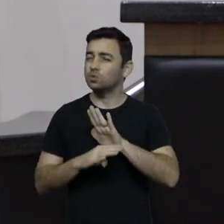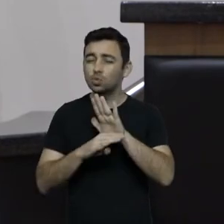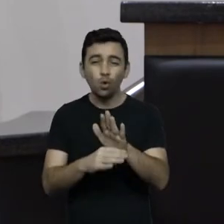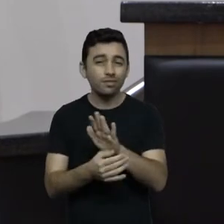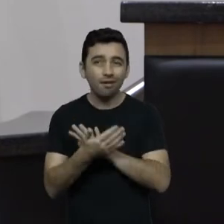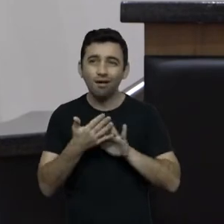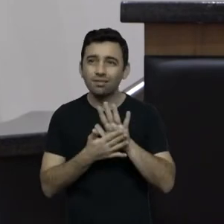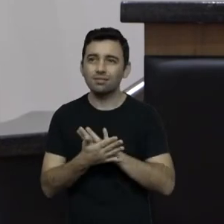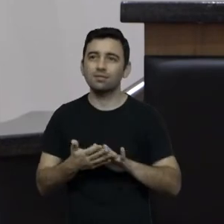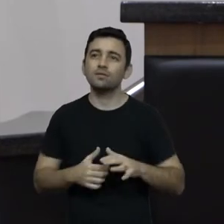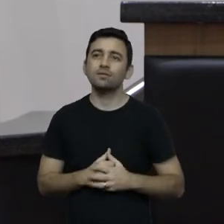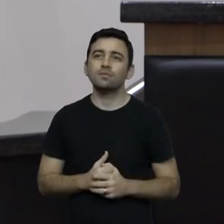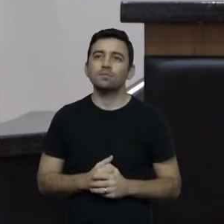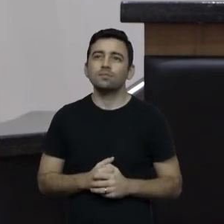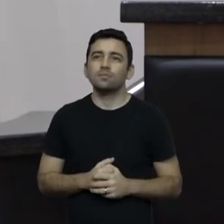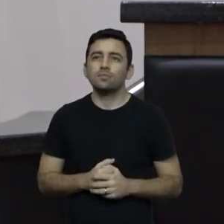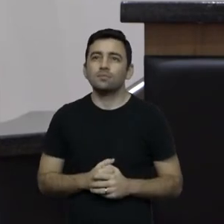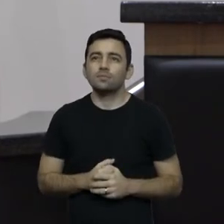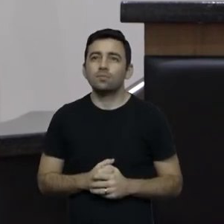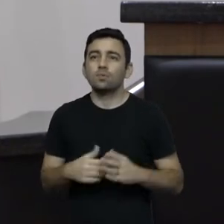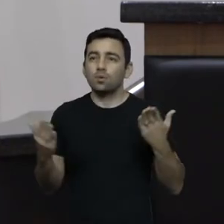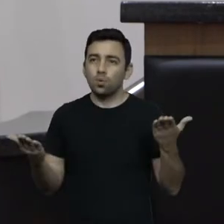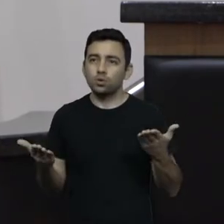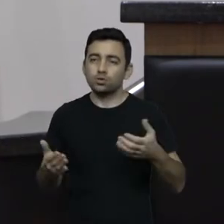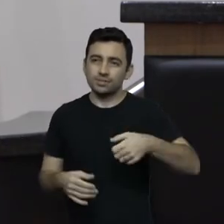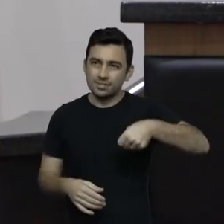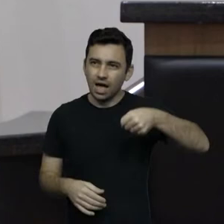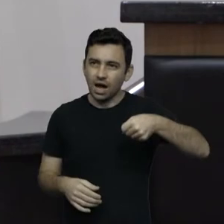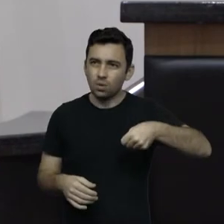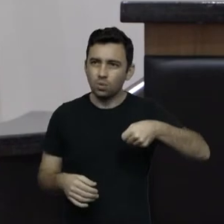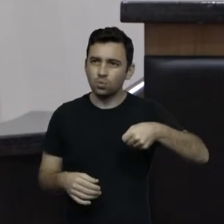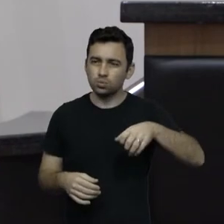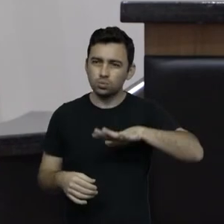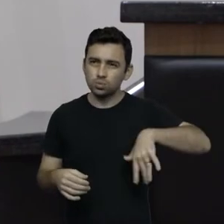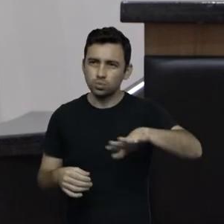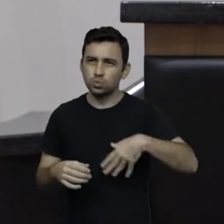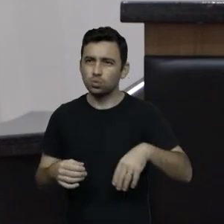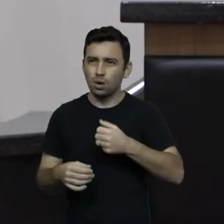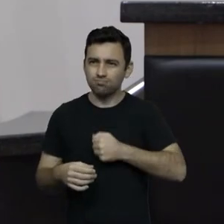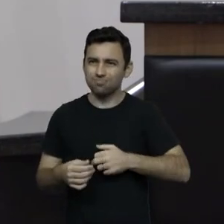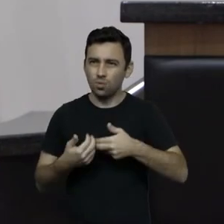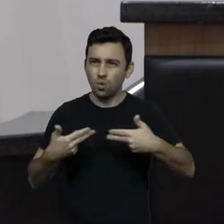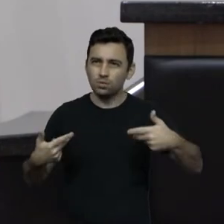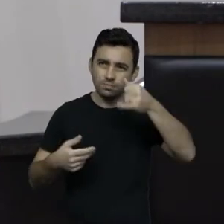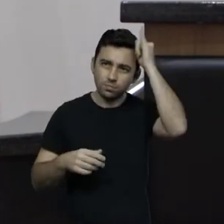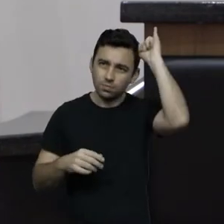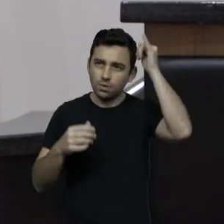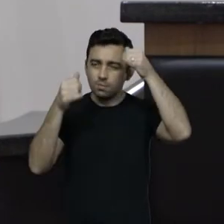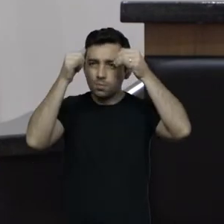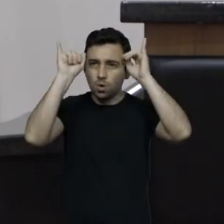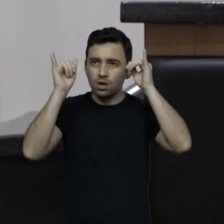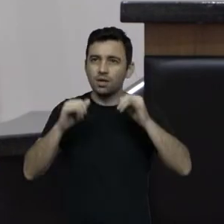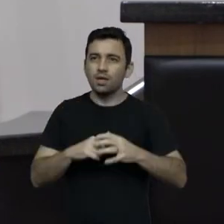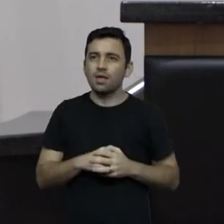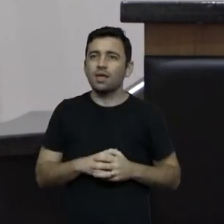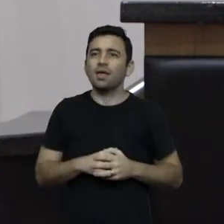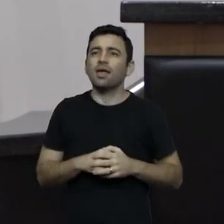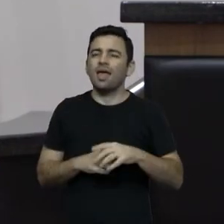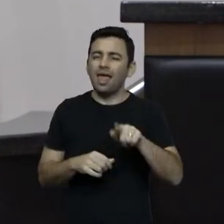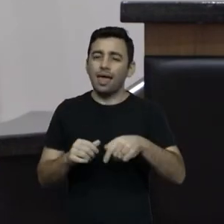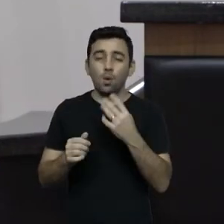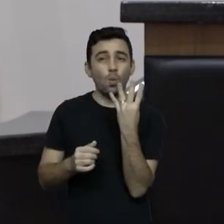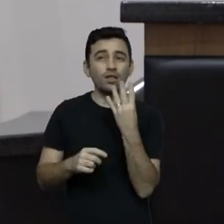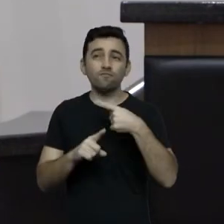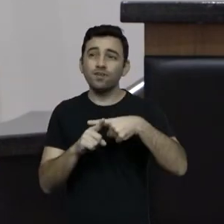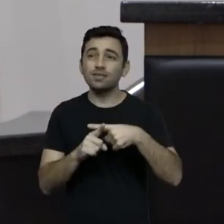nada e hoje o saco de adubo que chega na no produtor rural para produzir O leite tá quatro vezes